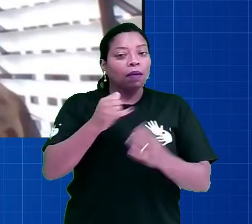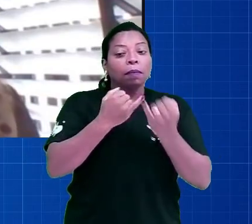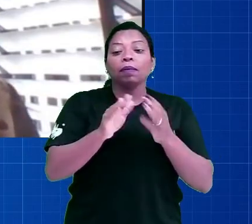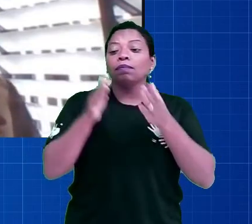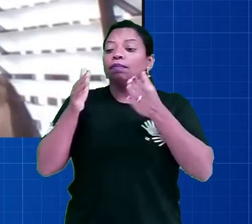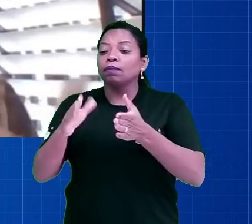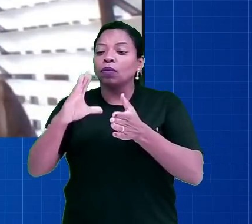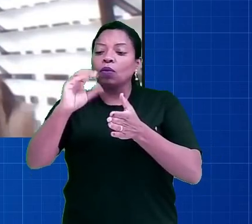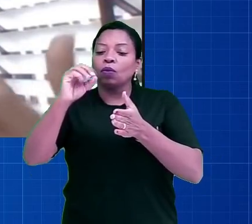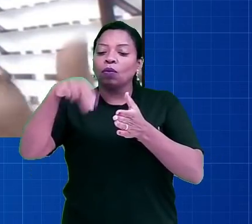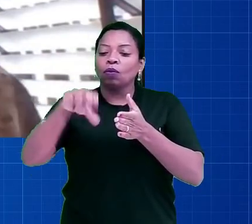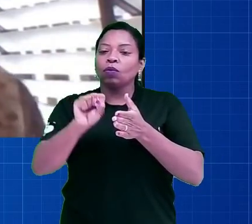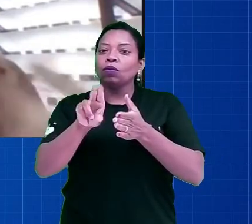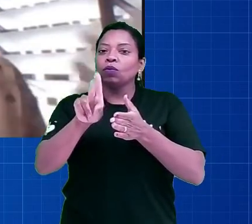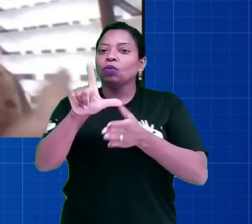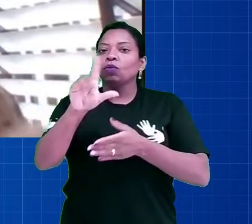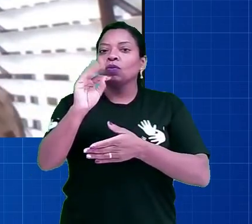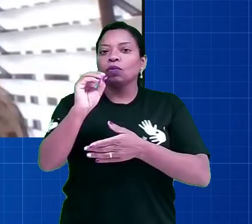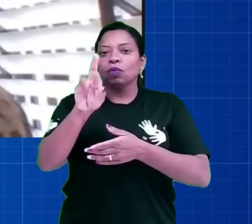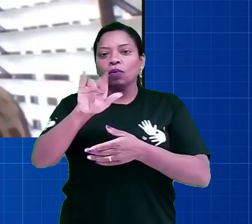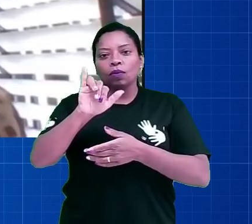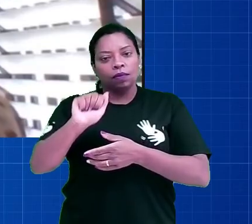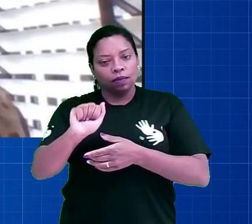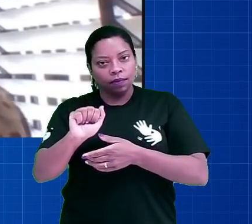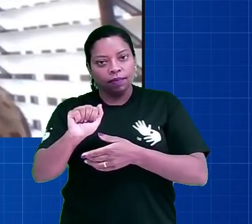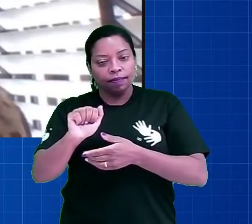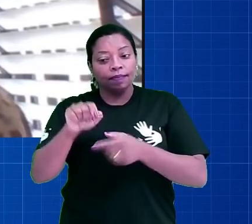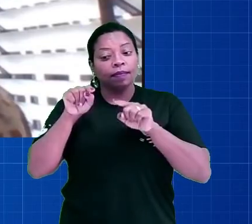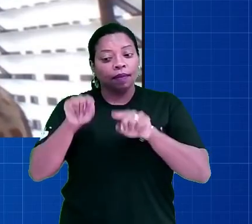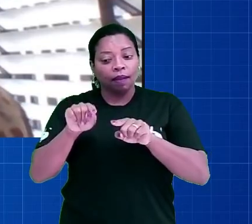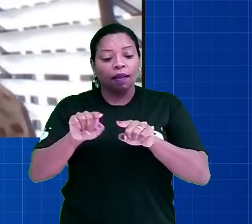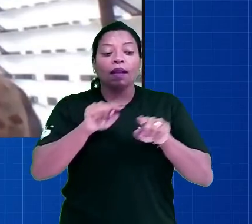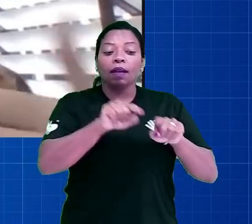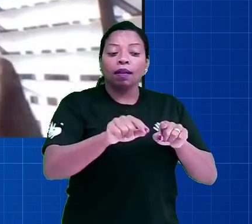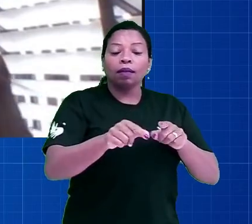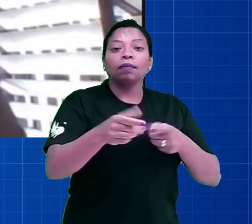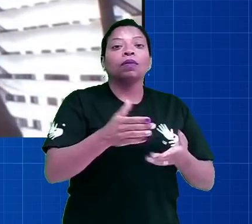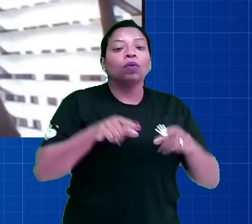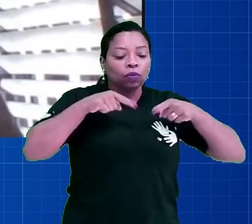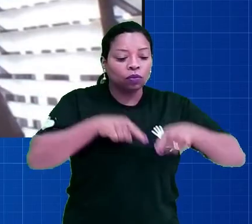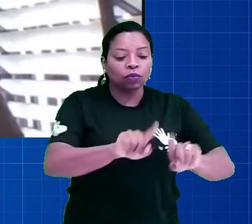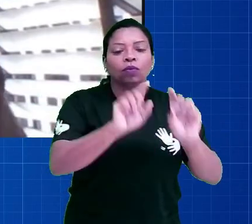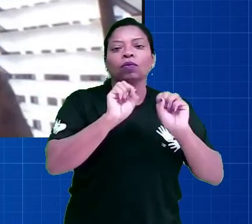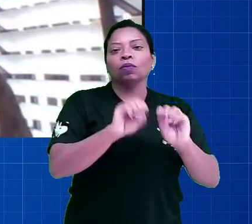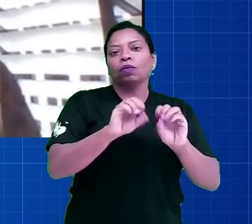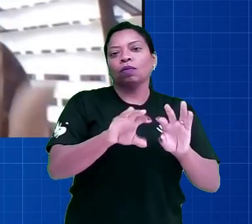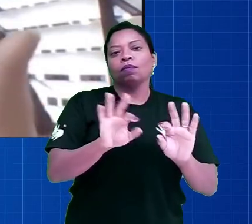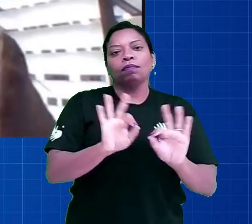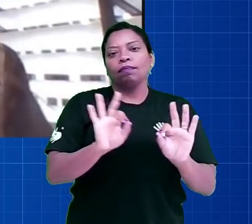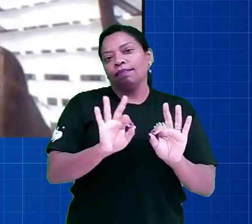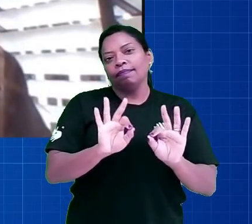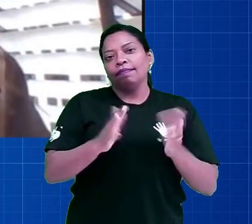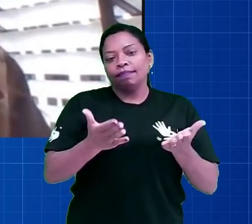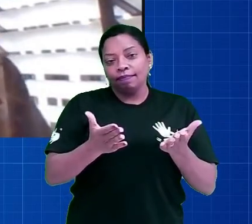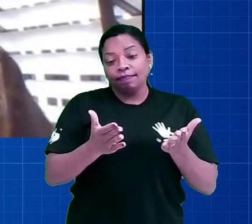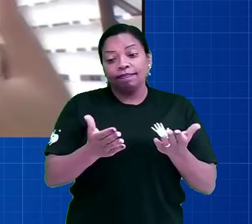ainda esteja numa perspectiva mais relacionada à consultoria do que propriamente ao coensino. Mas